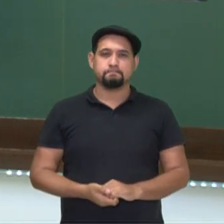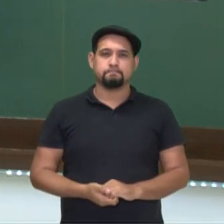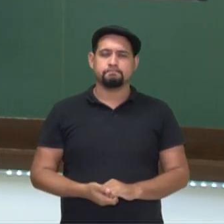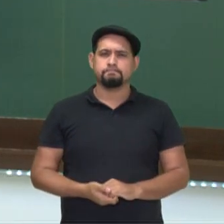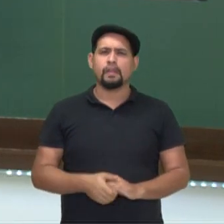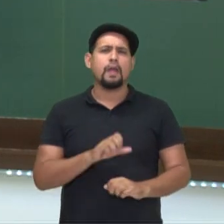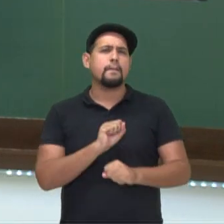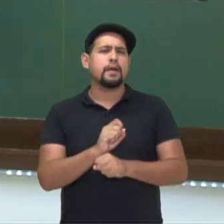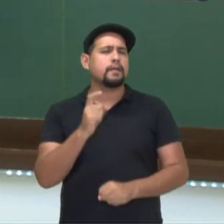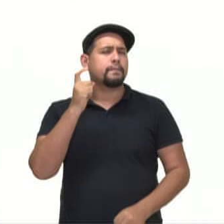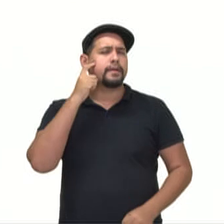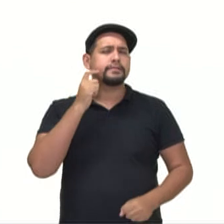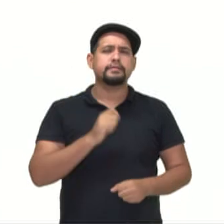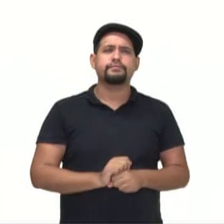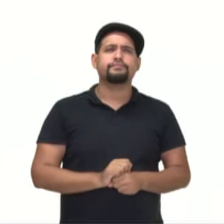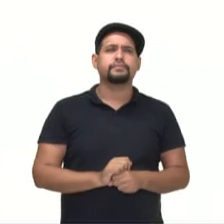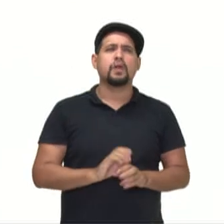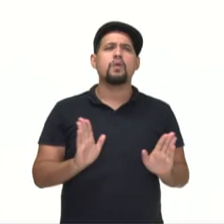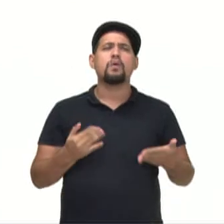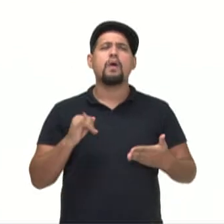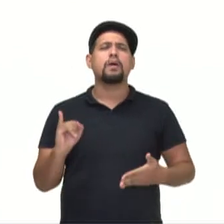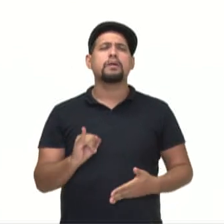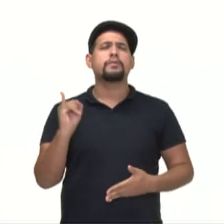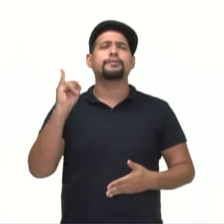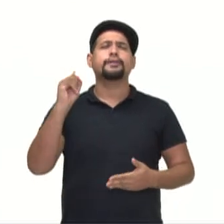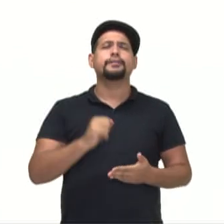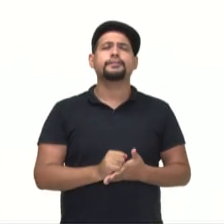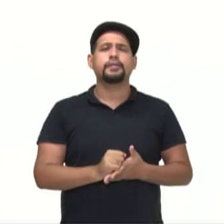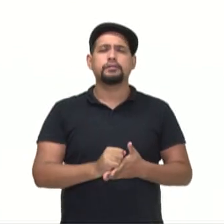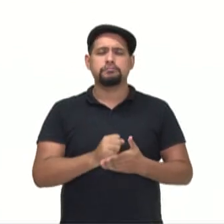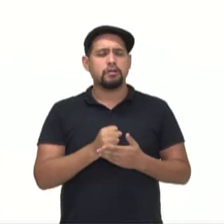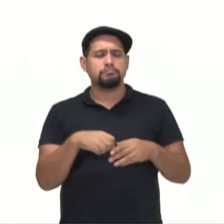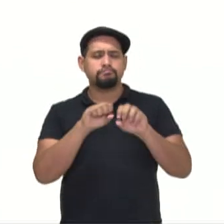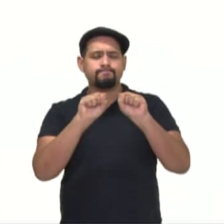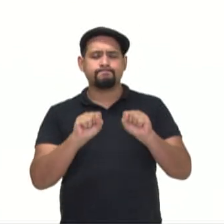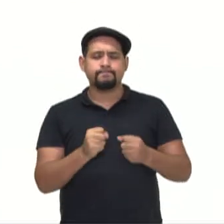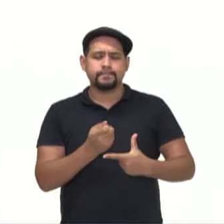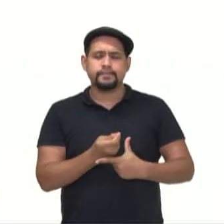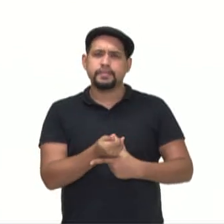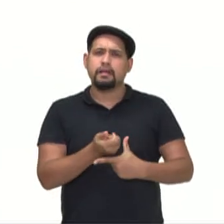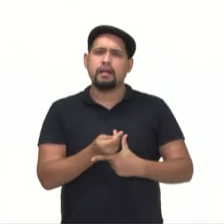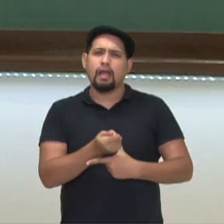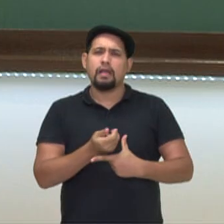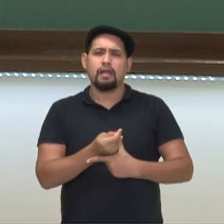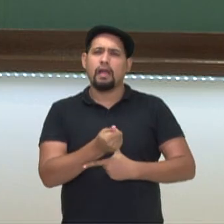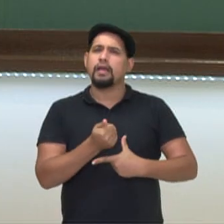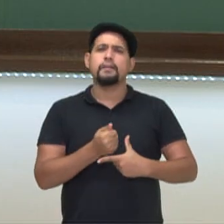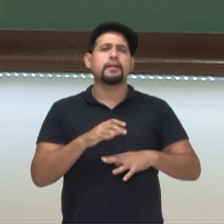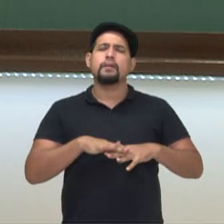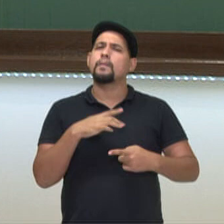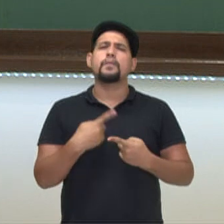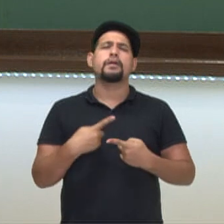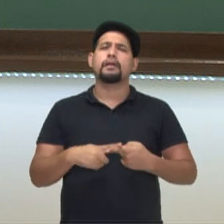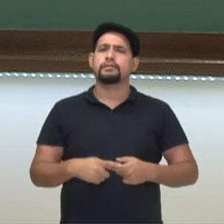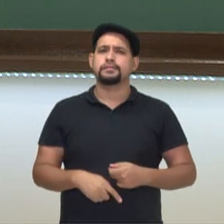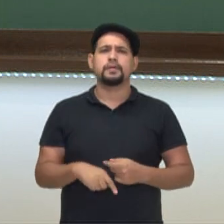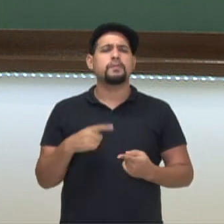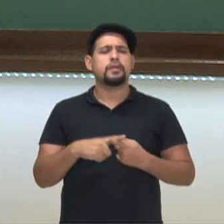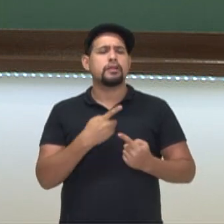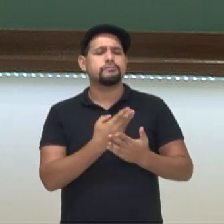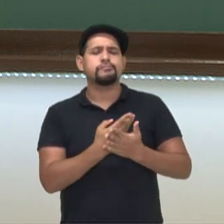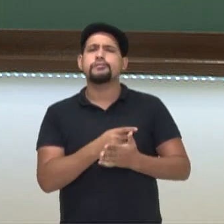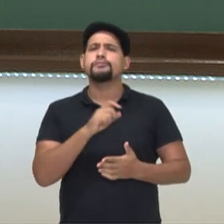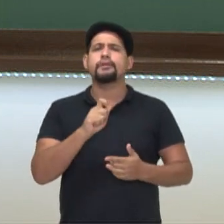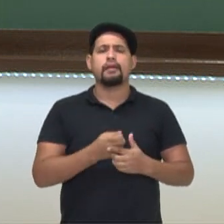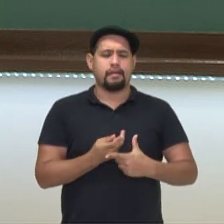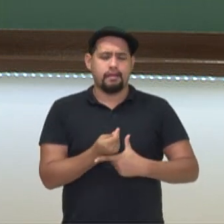Pare e pense um pouquinho. Qual é a importância das expressões algébricas para a matemática? Por que elas são importantes? Por que a gente está estudando